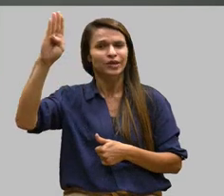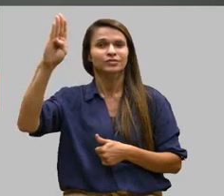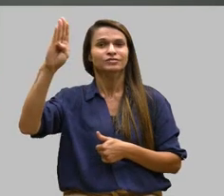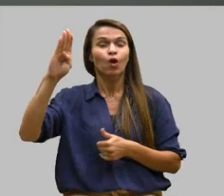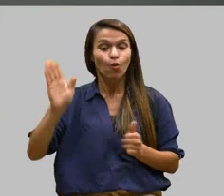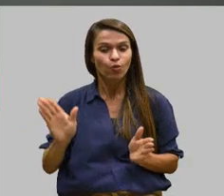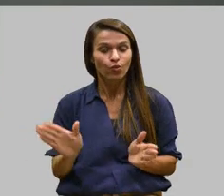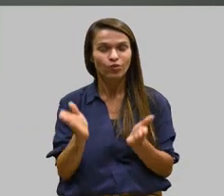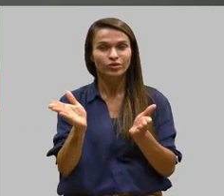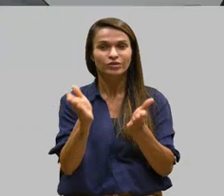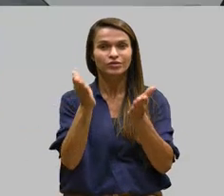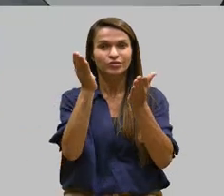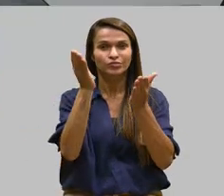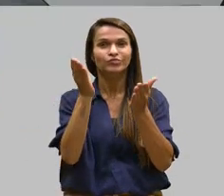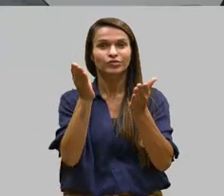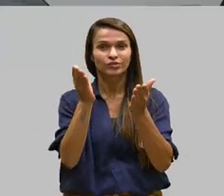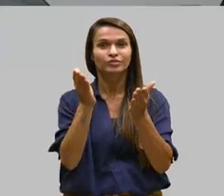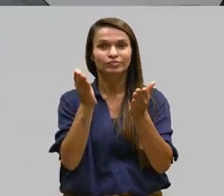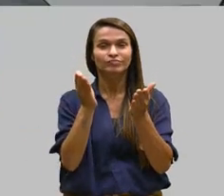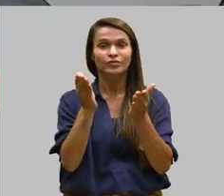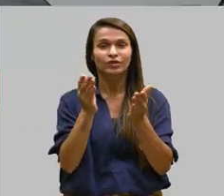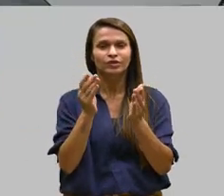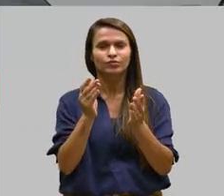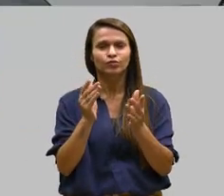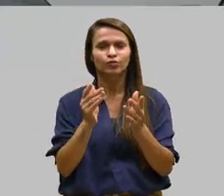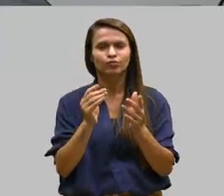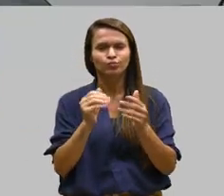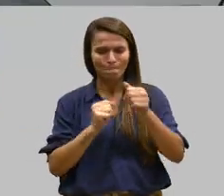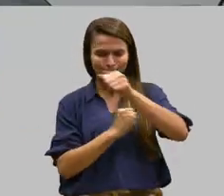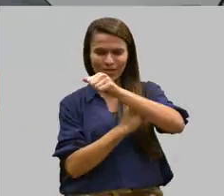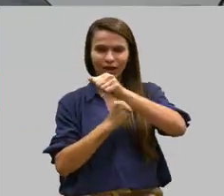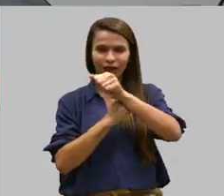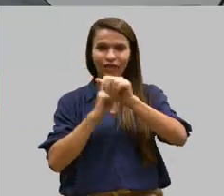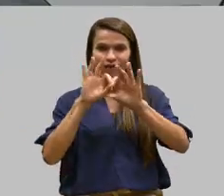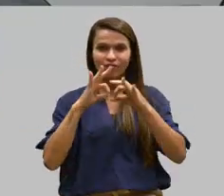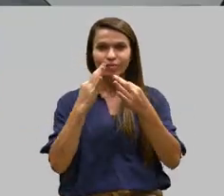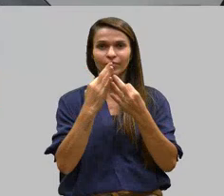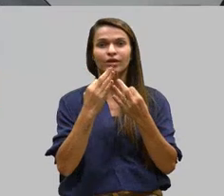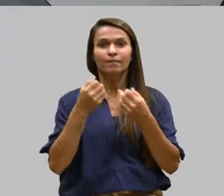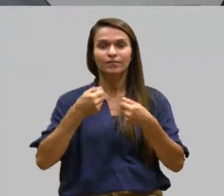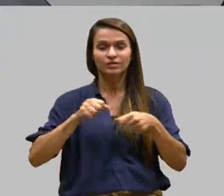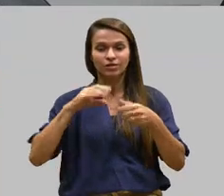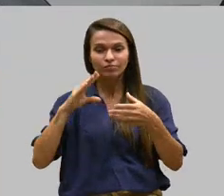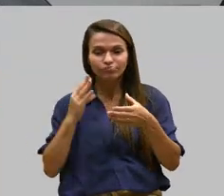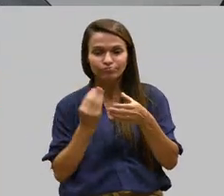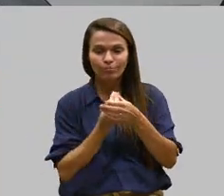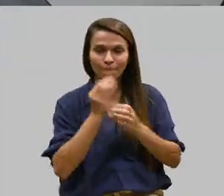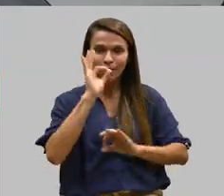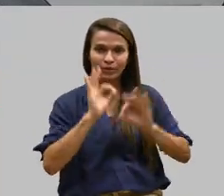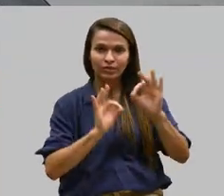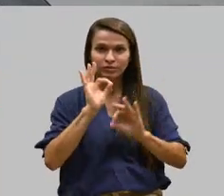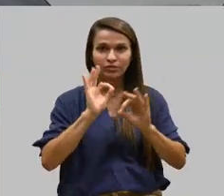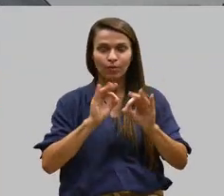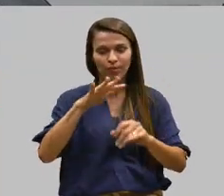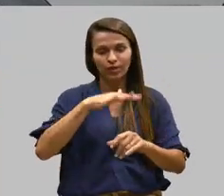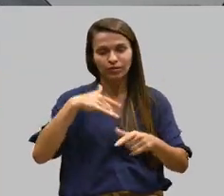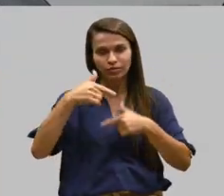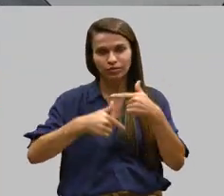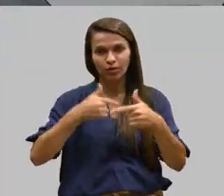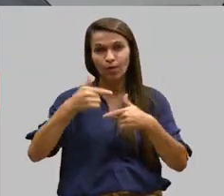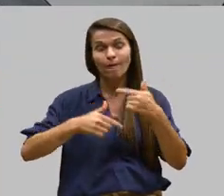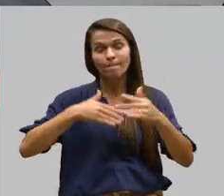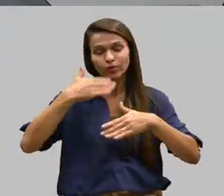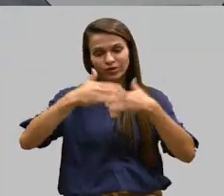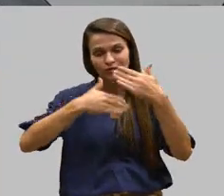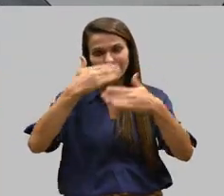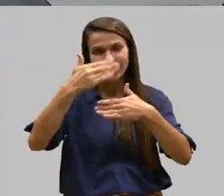estímulo que nos quatro braços a família tem que ser envolvida parece a concessão e preparação para o mercado de trabalho e por todo o processo de inclusão